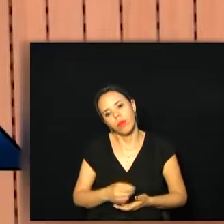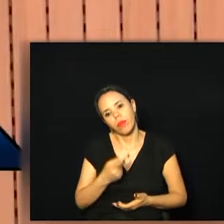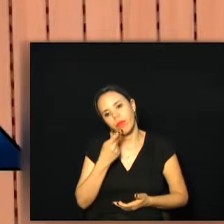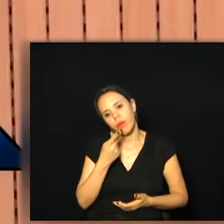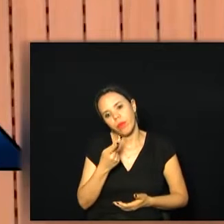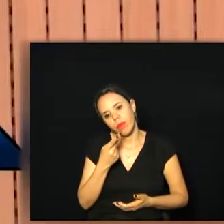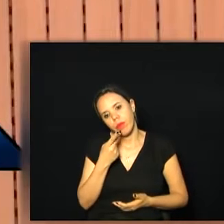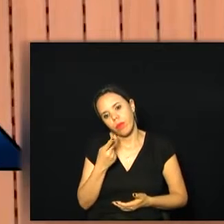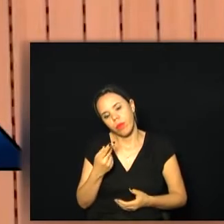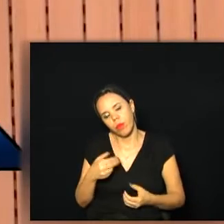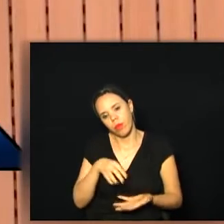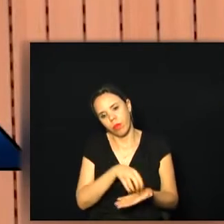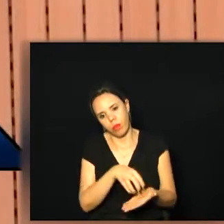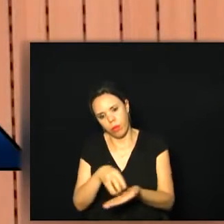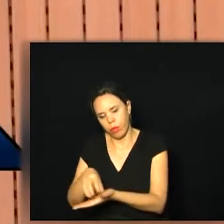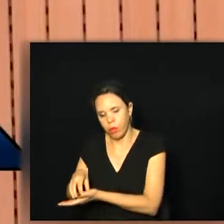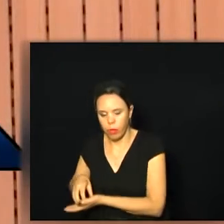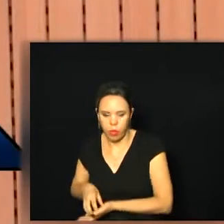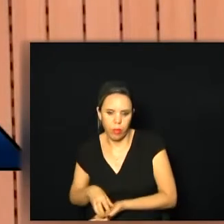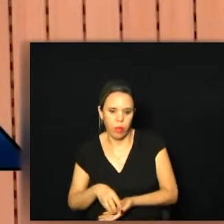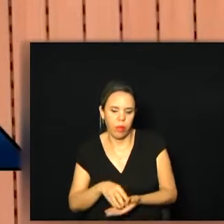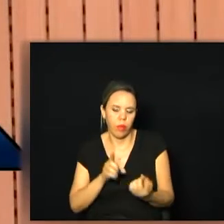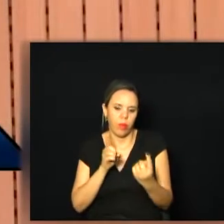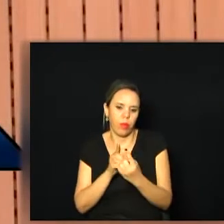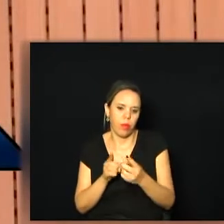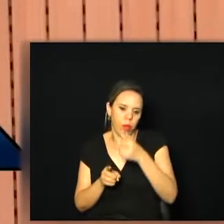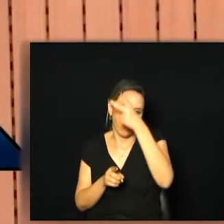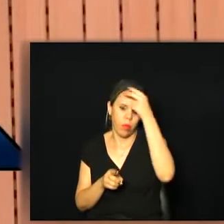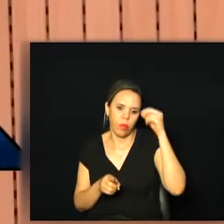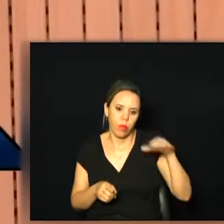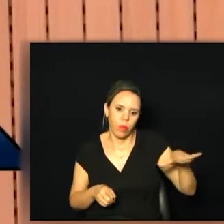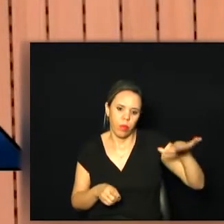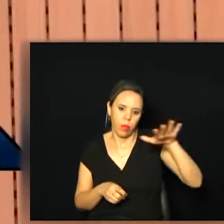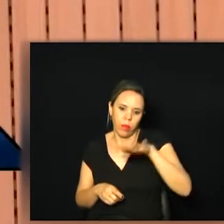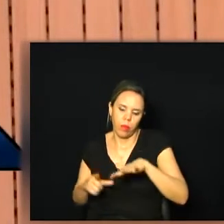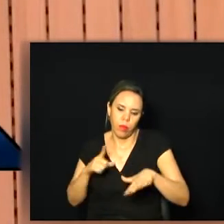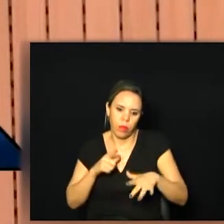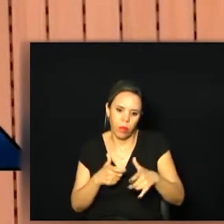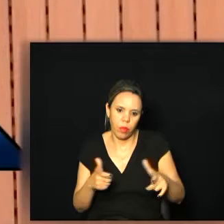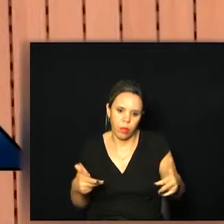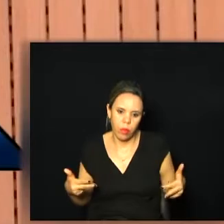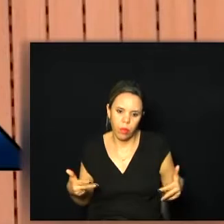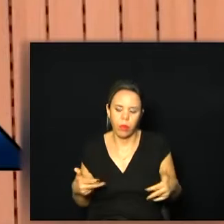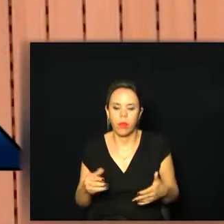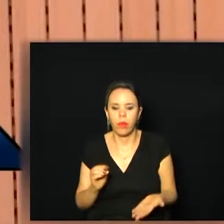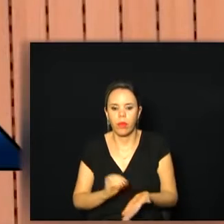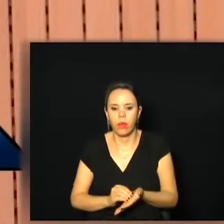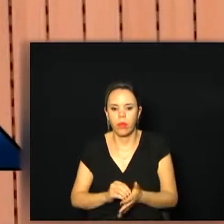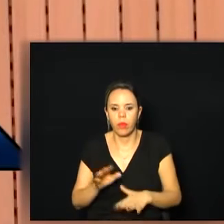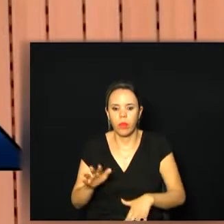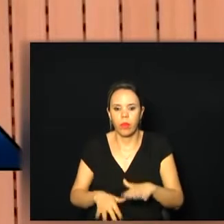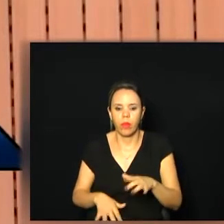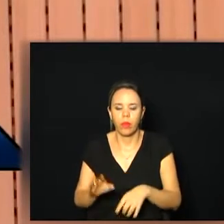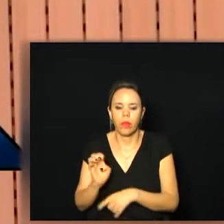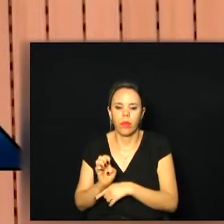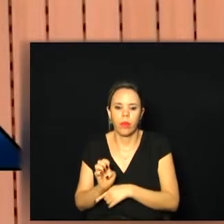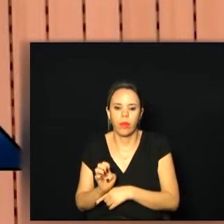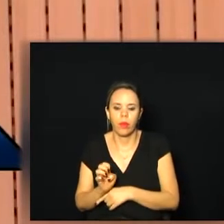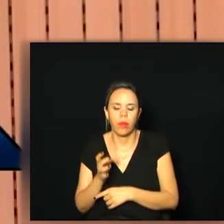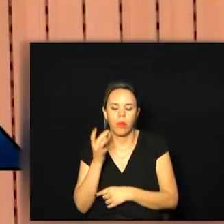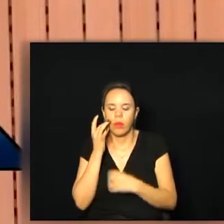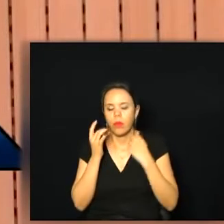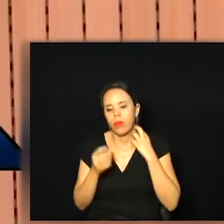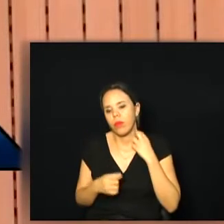equipamentos, unidades, né, de serviços públicos. Ali tem uma demanda altíssima de ausência, muitas vezes do Estado, da presença do